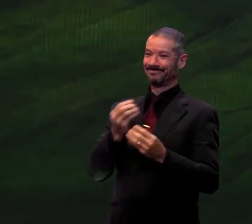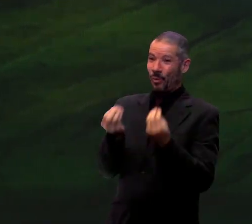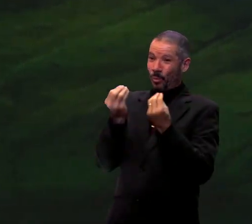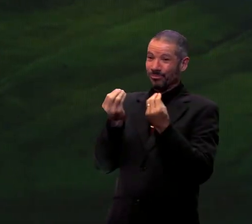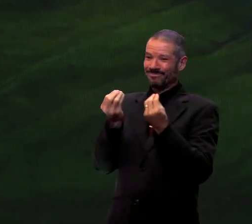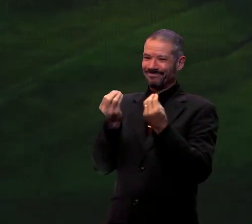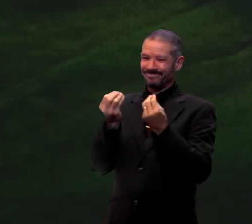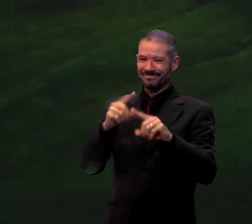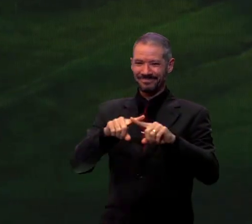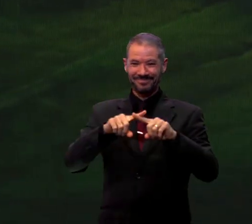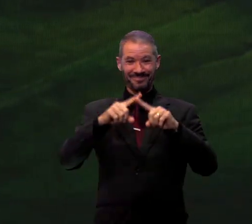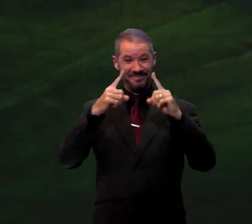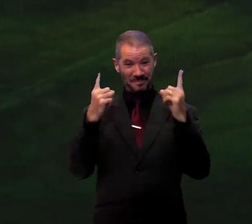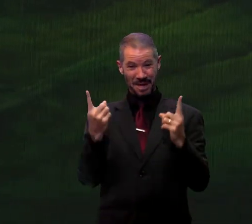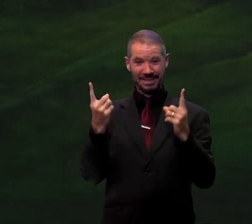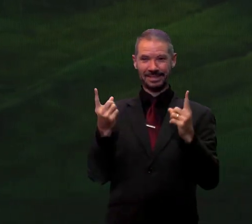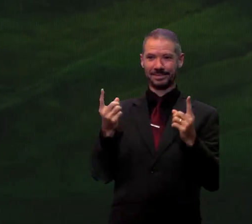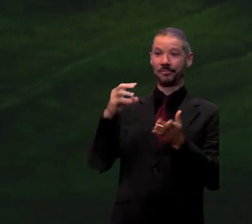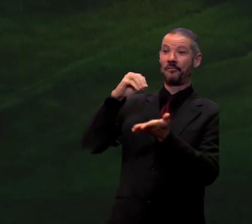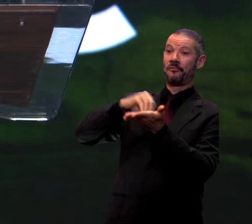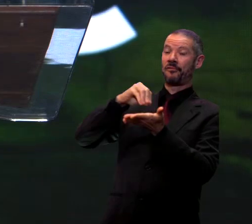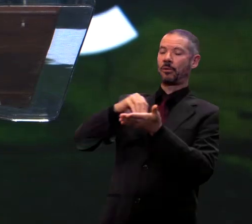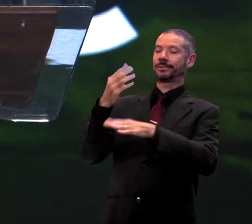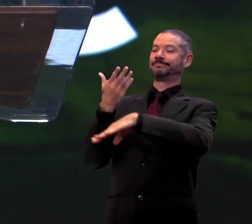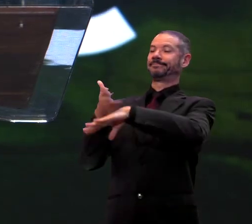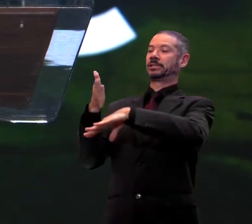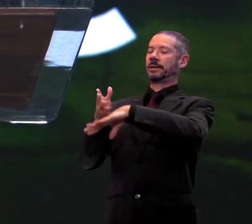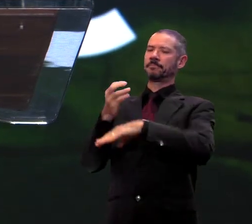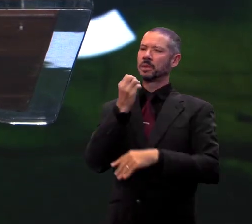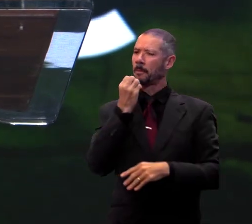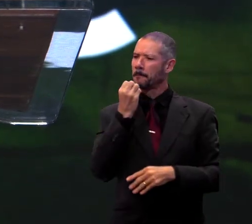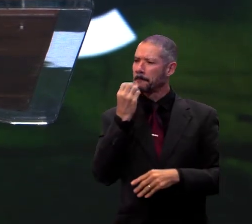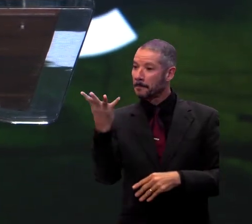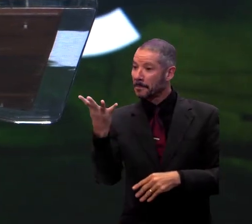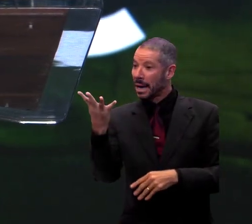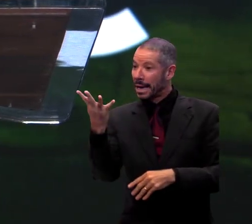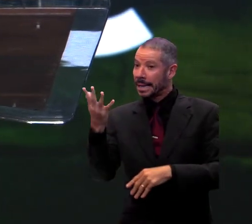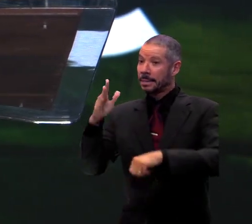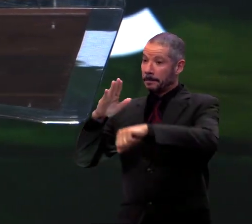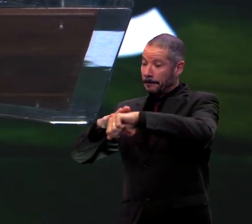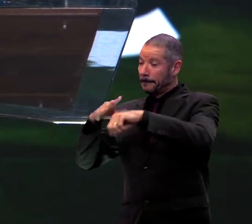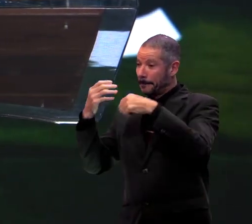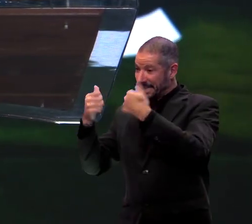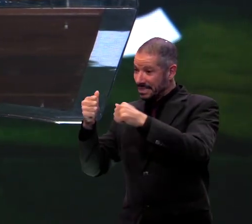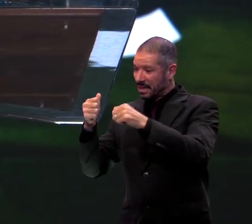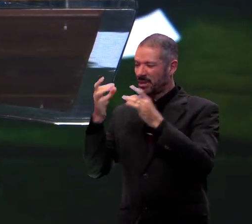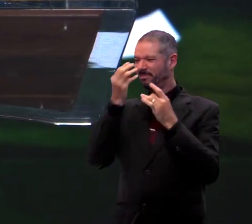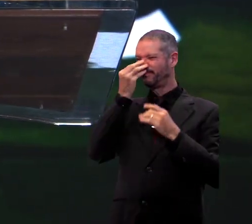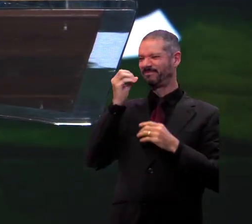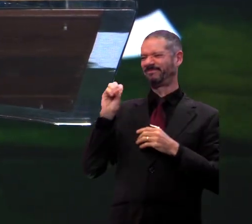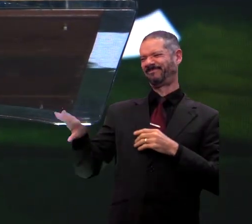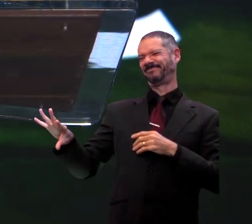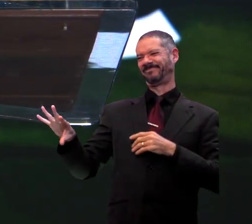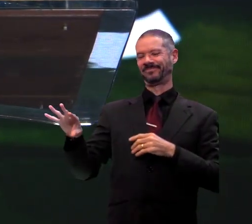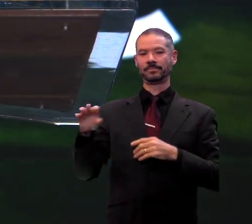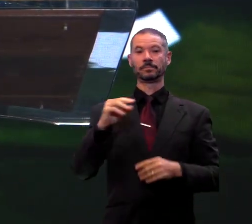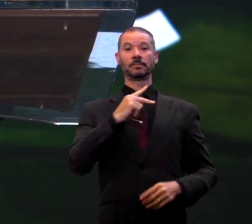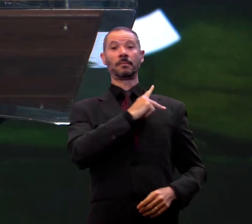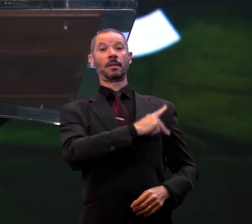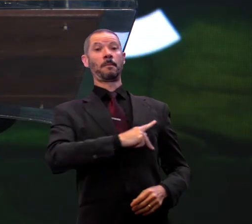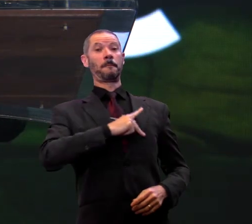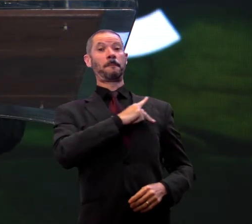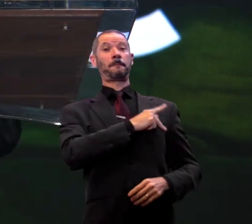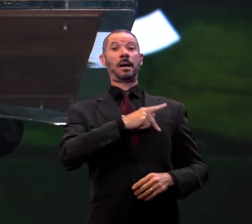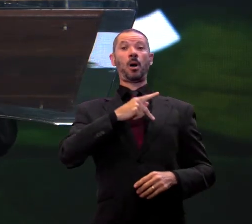fazer, mas não faz. O bem que eu devia fazer, eu não faço. O apóstolo Paulo já